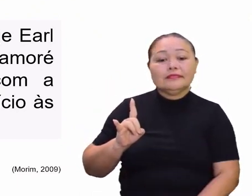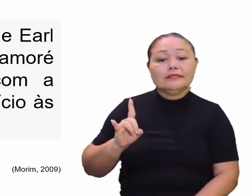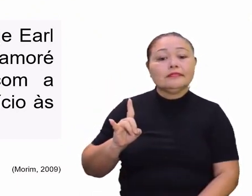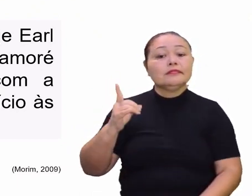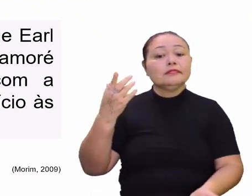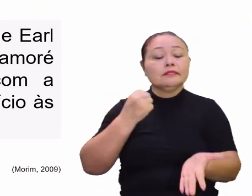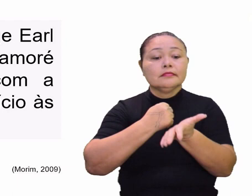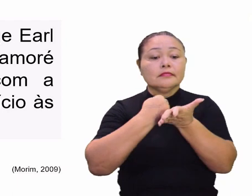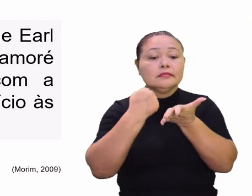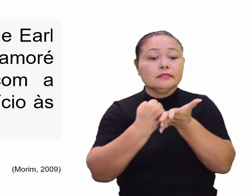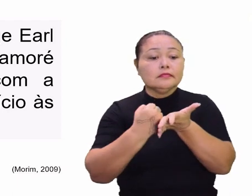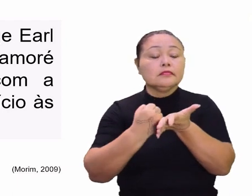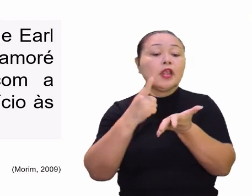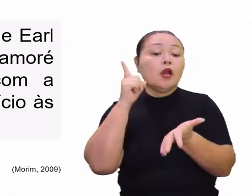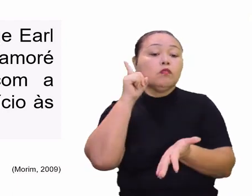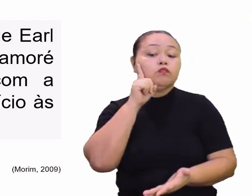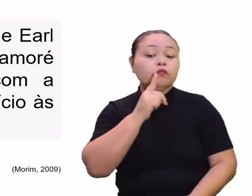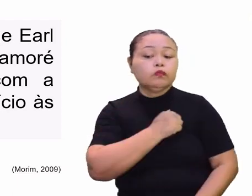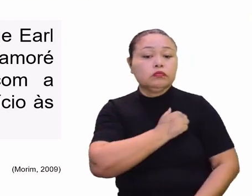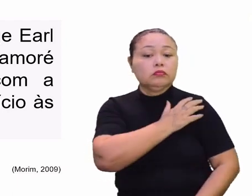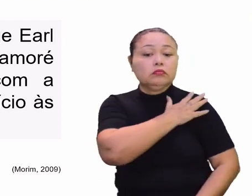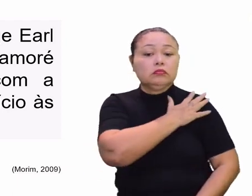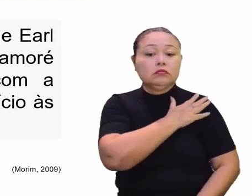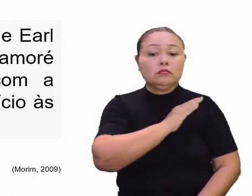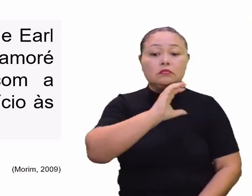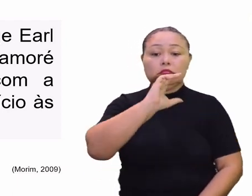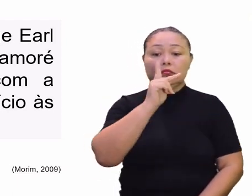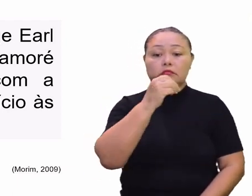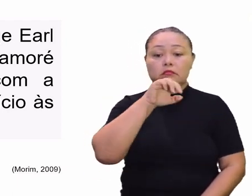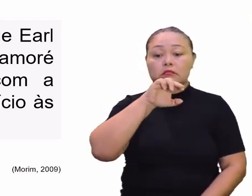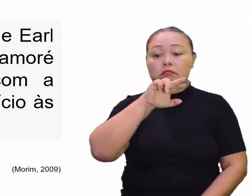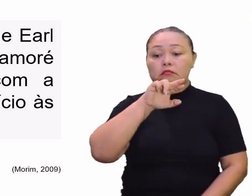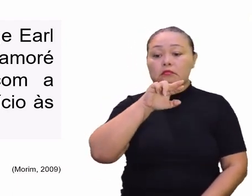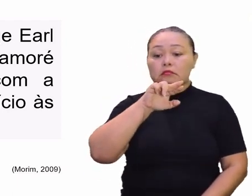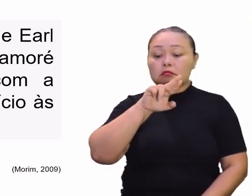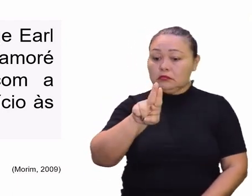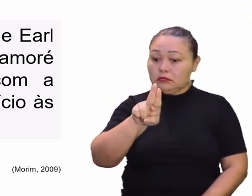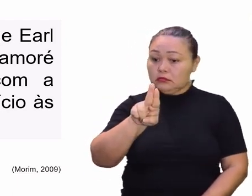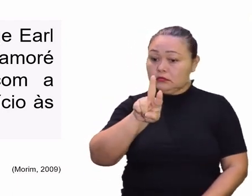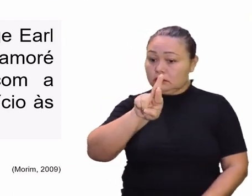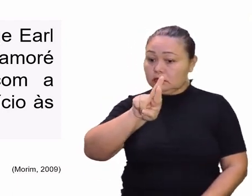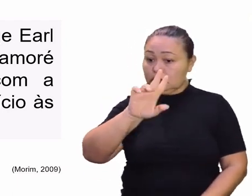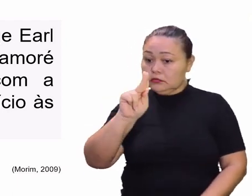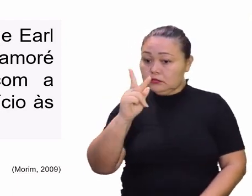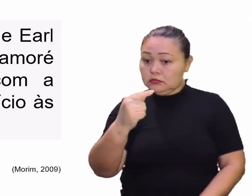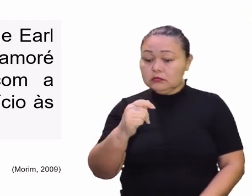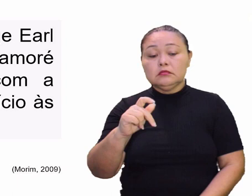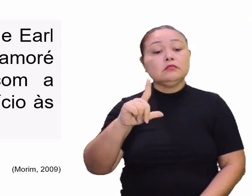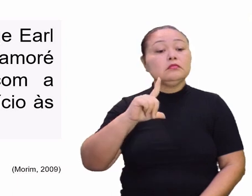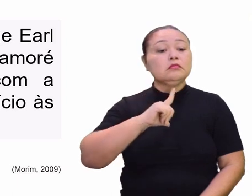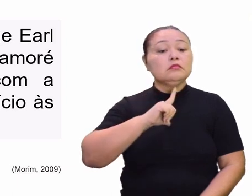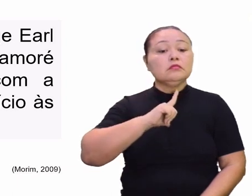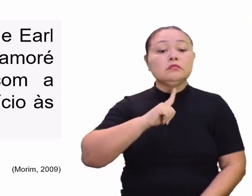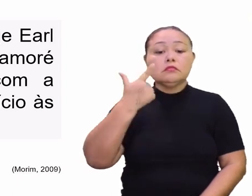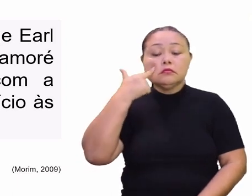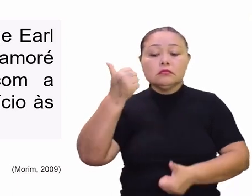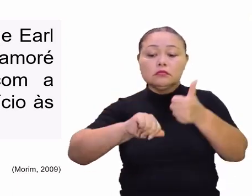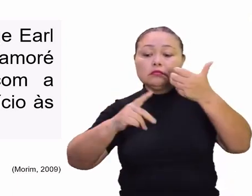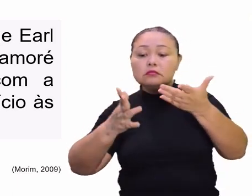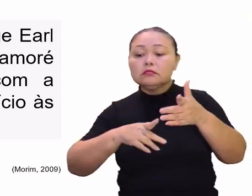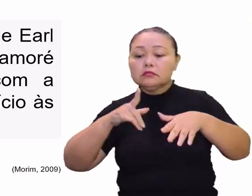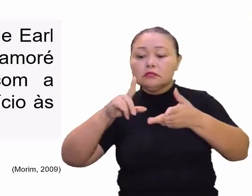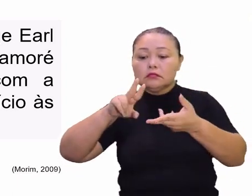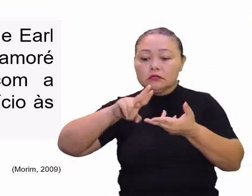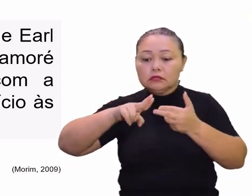Contrataram o coronel norte-americano Earl Church, um especialista em ferrovias, para avaliar a possibilidade de transpor